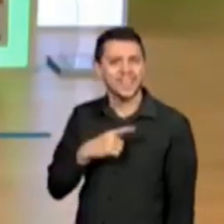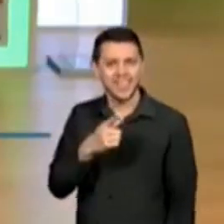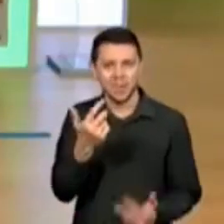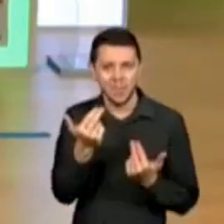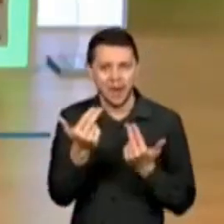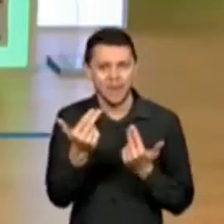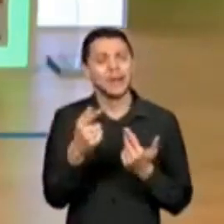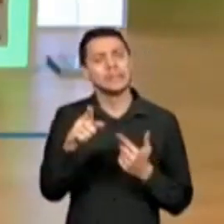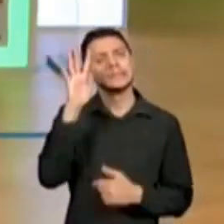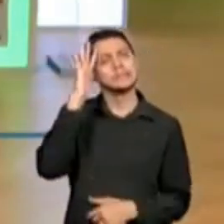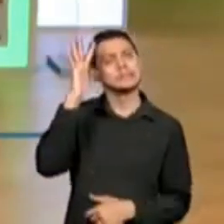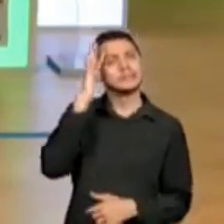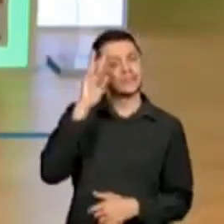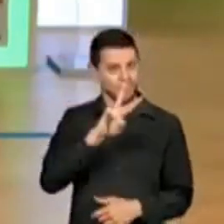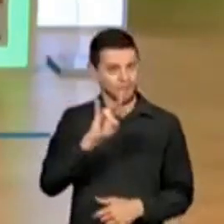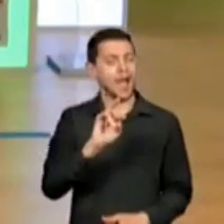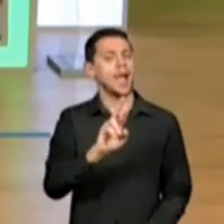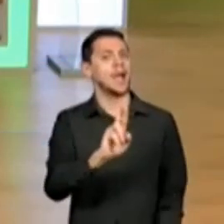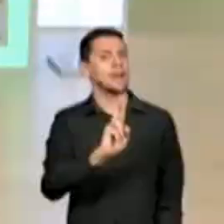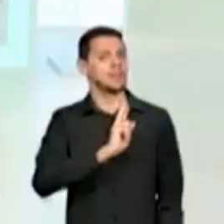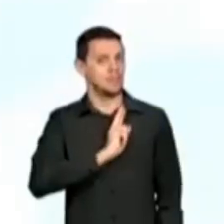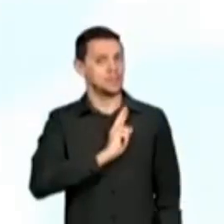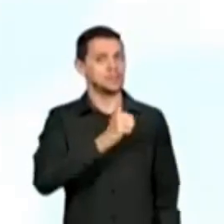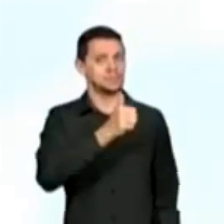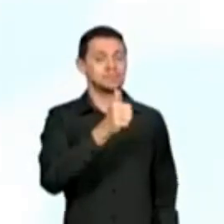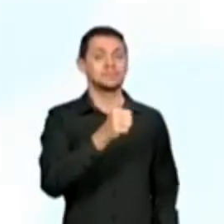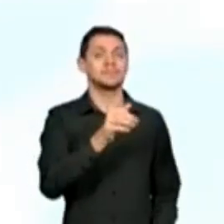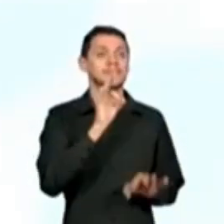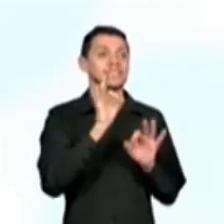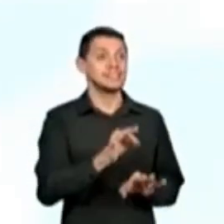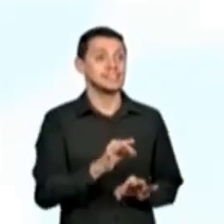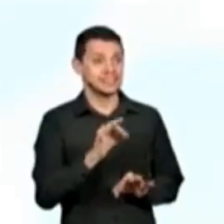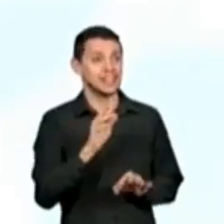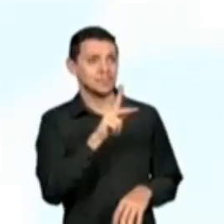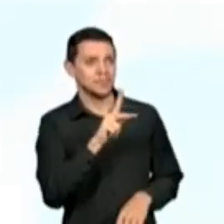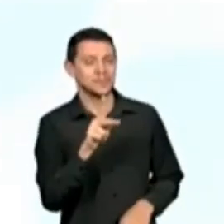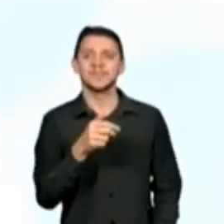Pro? Mas vamos continuar. E aí,